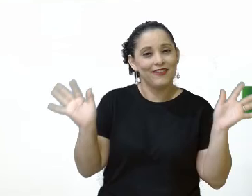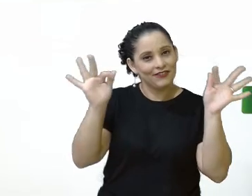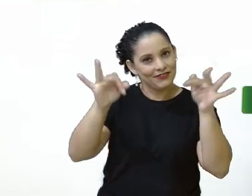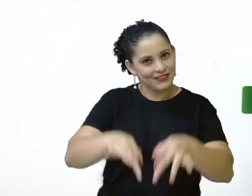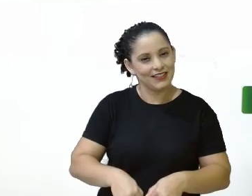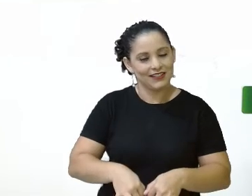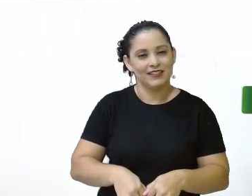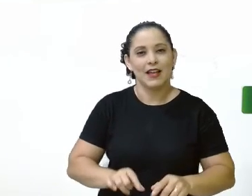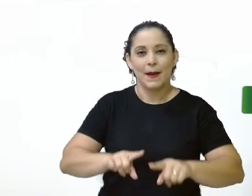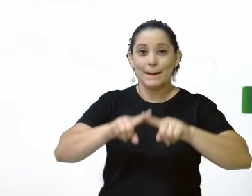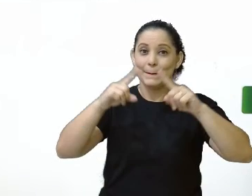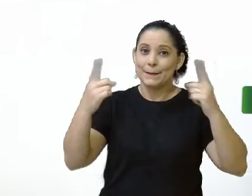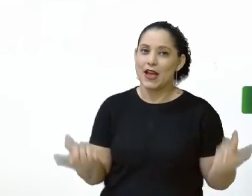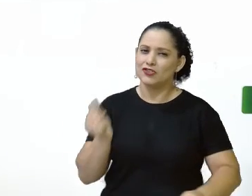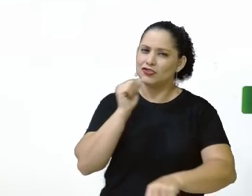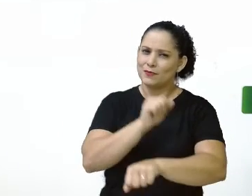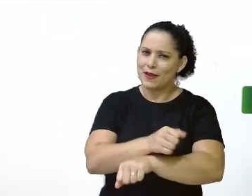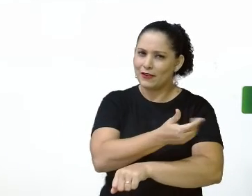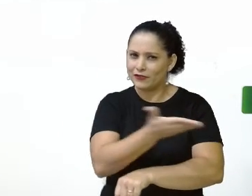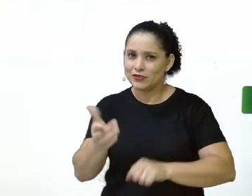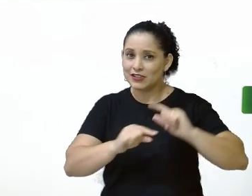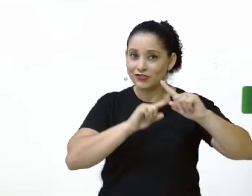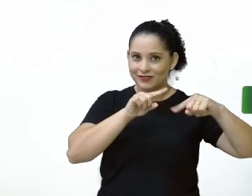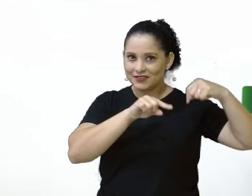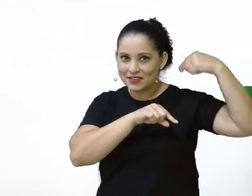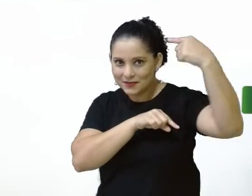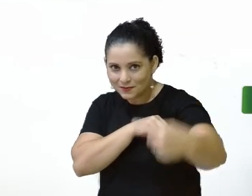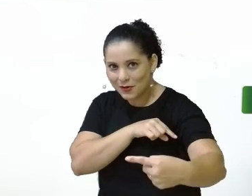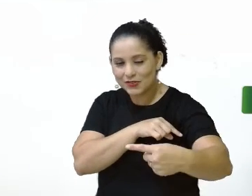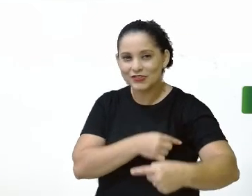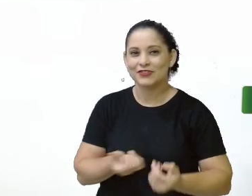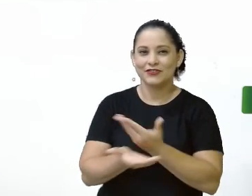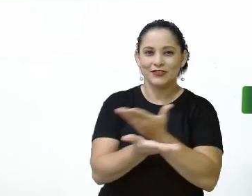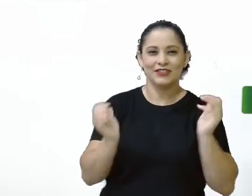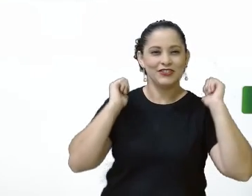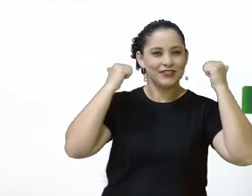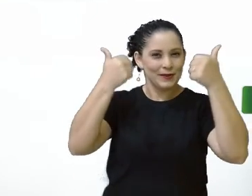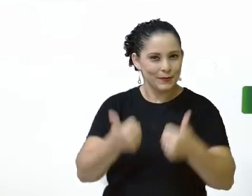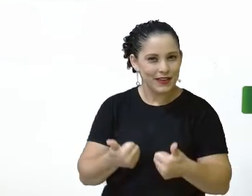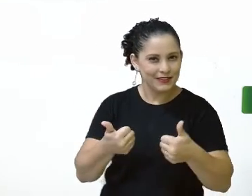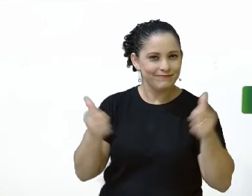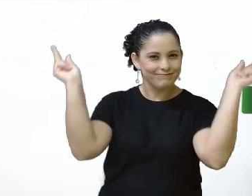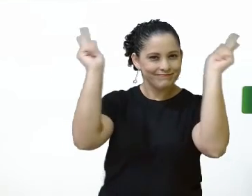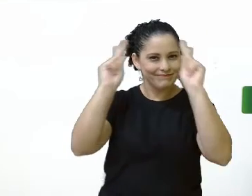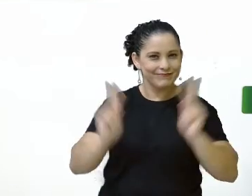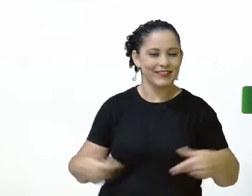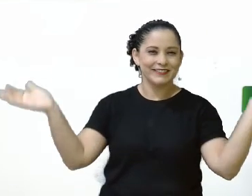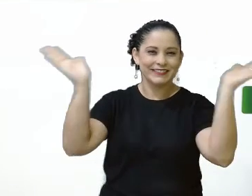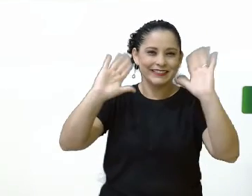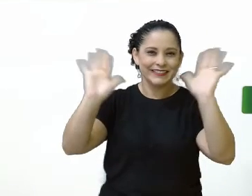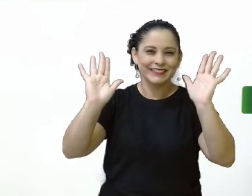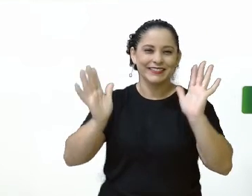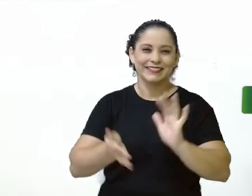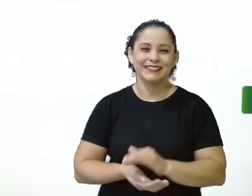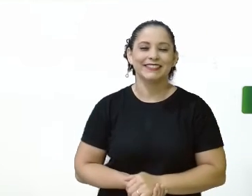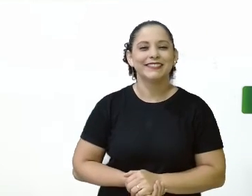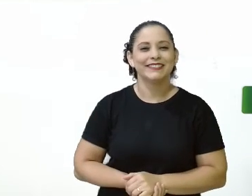fim, mas eu conto com você numa próxima oportunidade. Fiquem bem, fiquem em paz. Tchau, tchau.